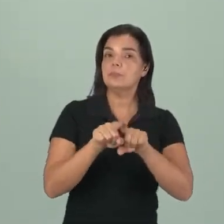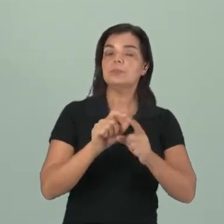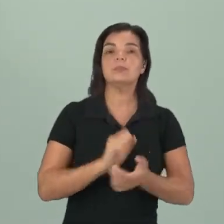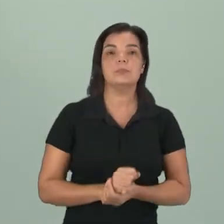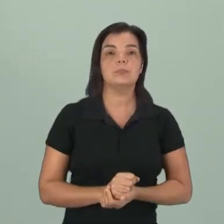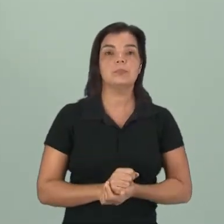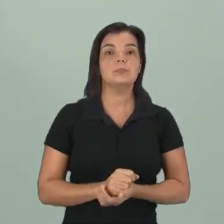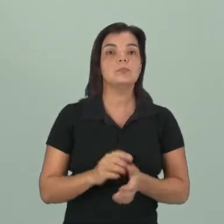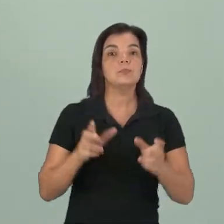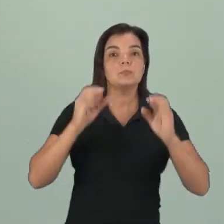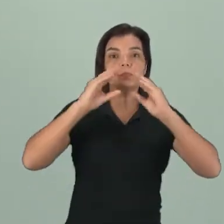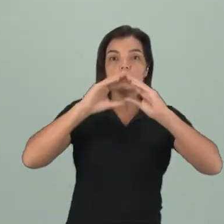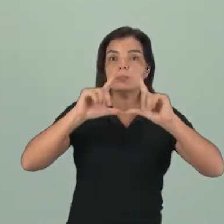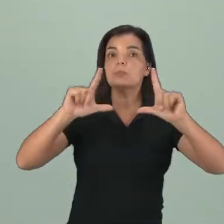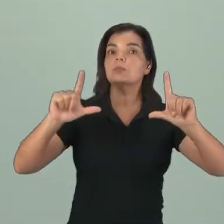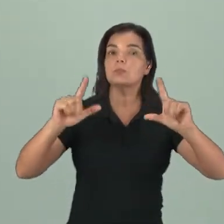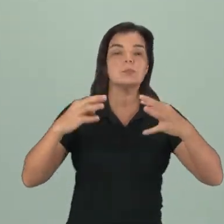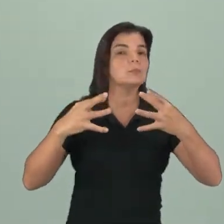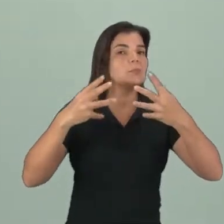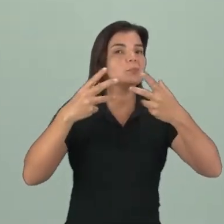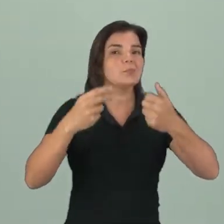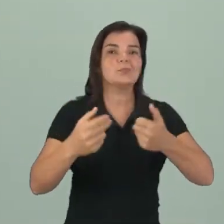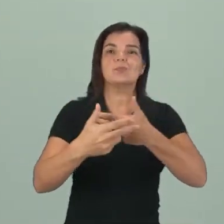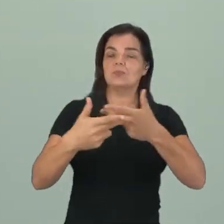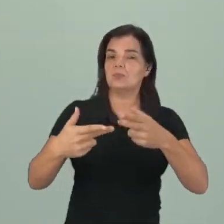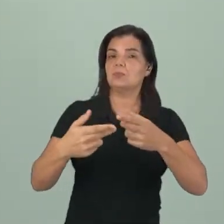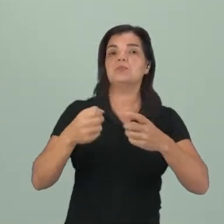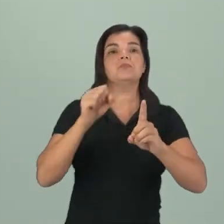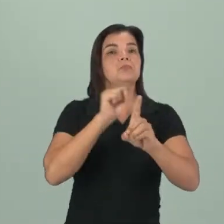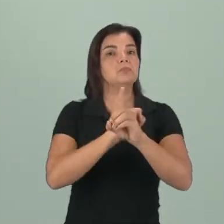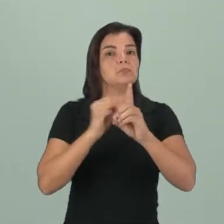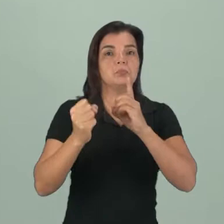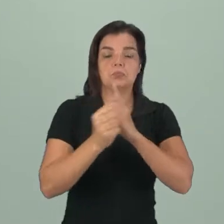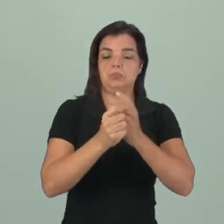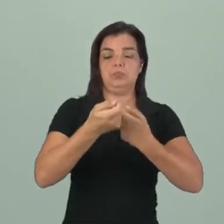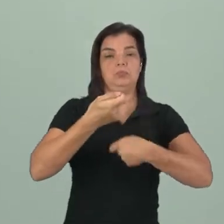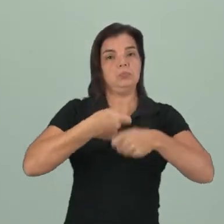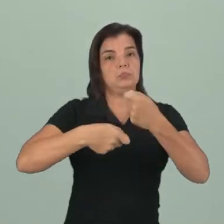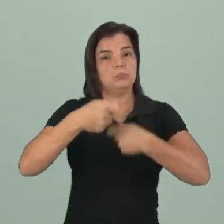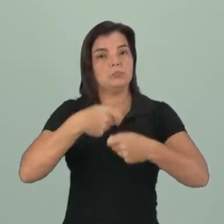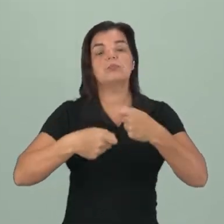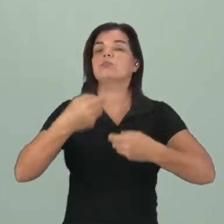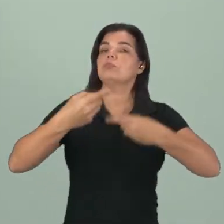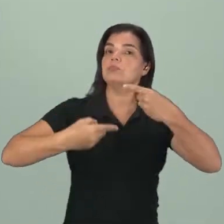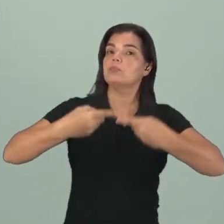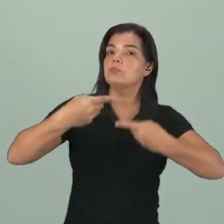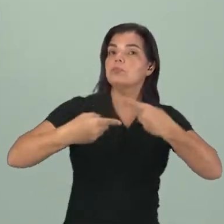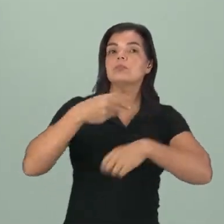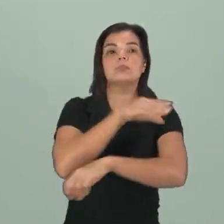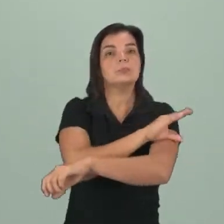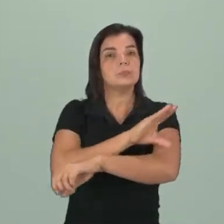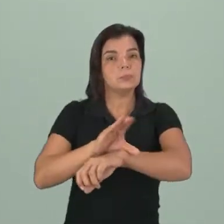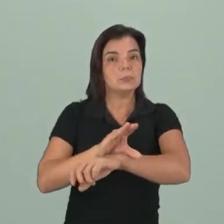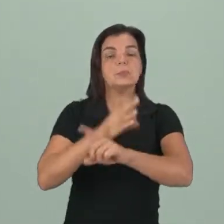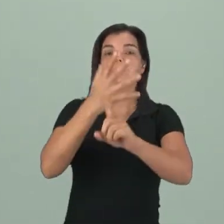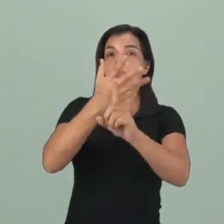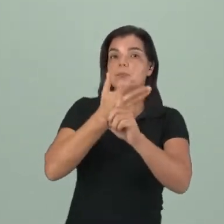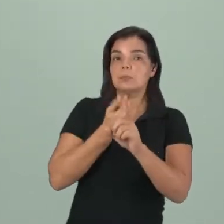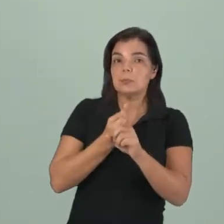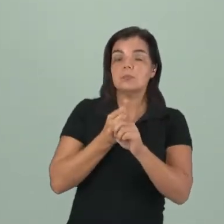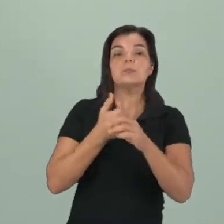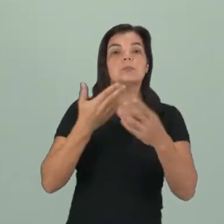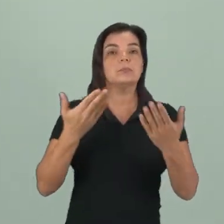que eram visíveis em todos os seus aspectos, sociais, econômicos, políticos, culturais,